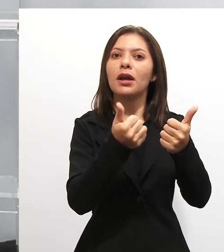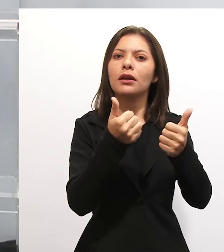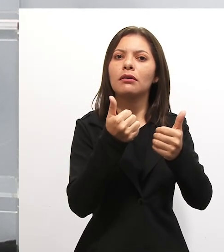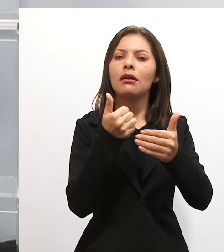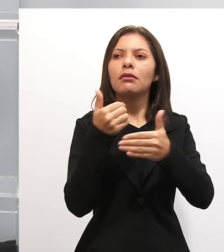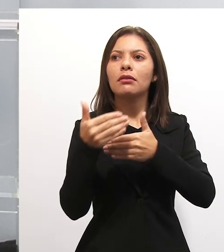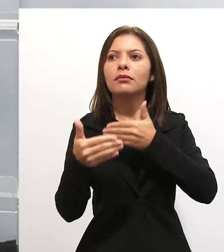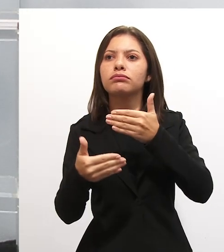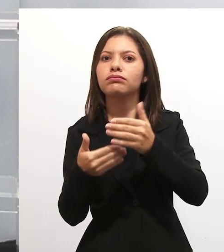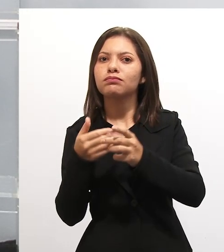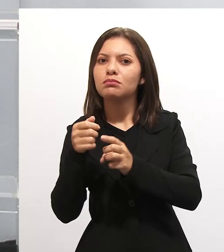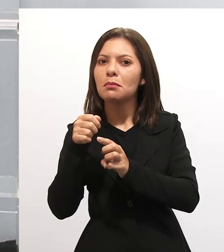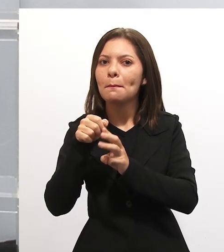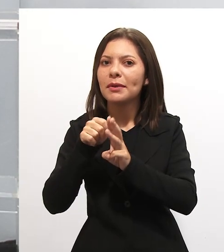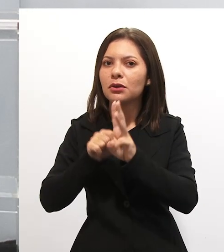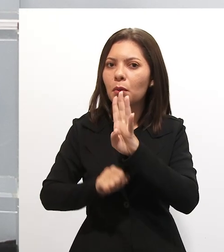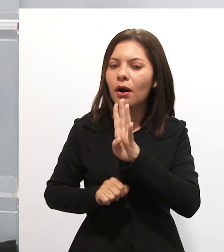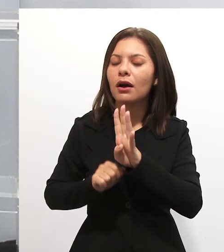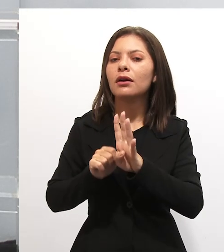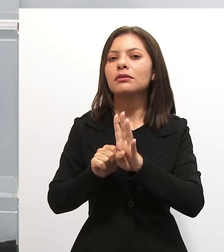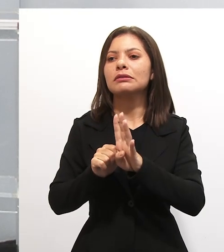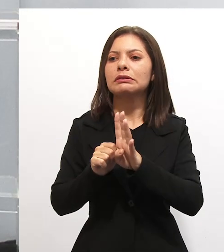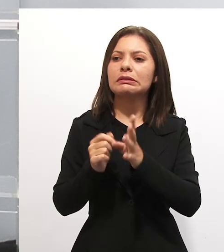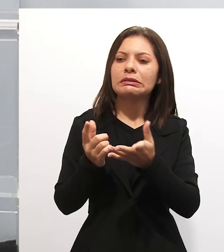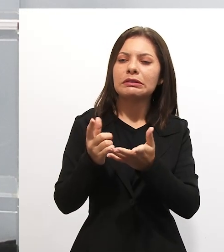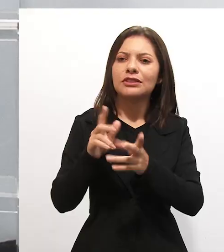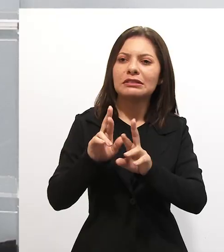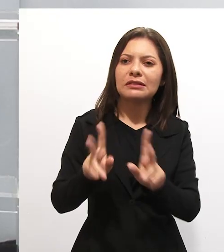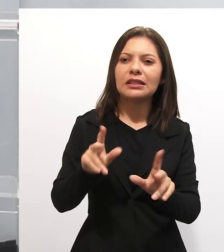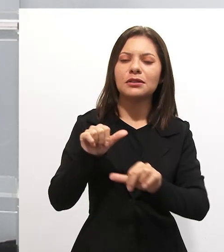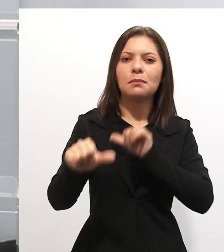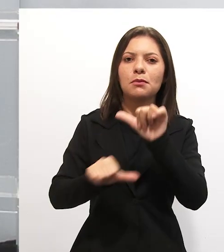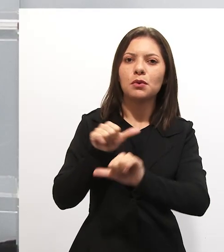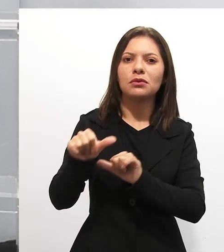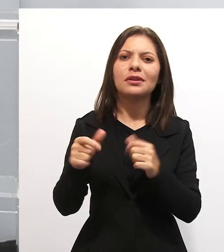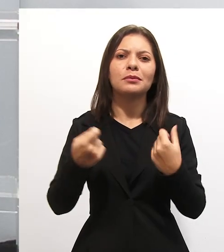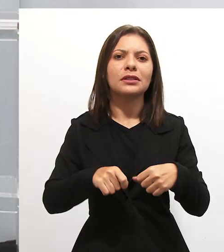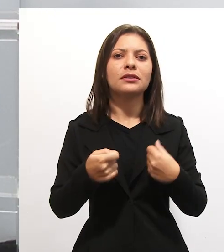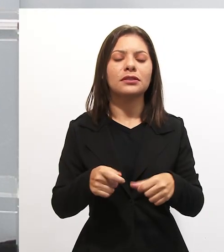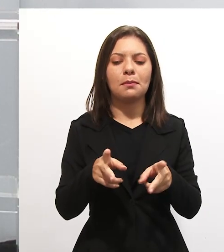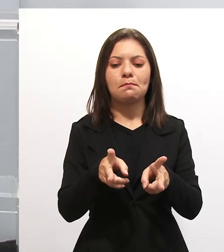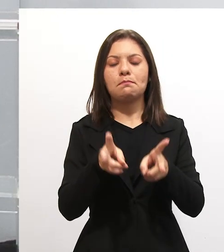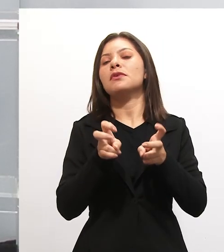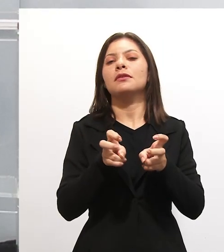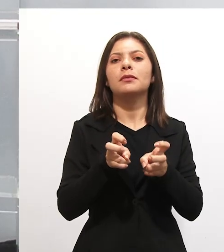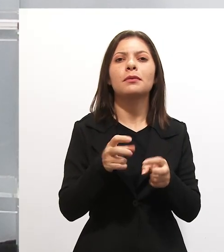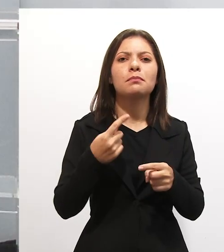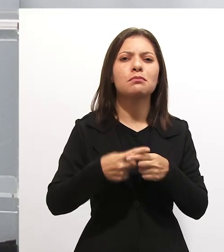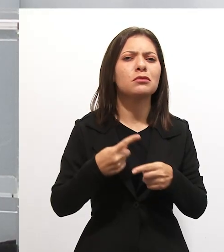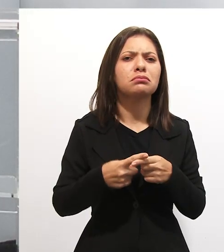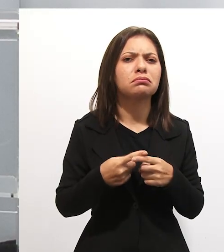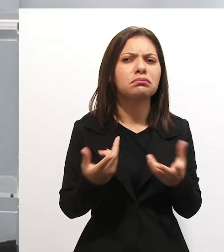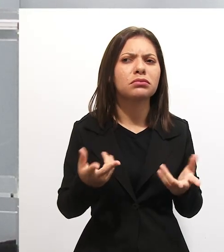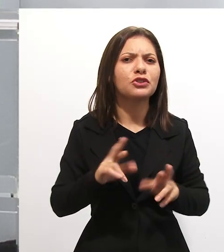distorcer. Então a gente tem que identificar essa diferença, por que distorceu, por que está assim,